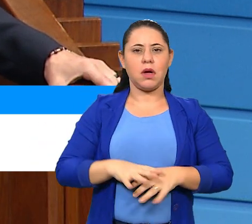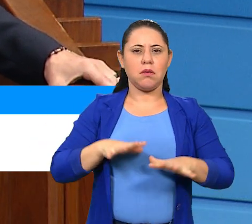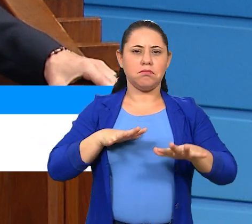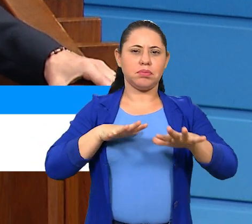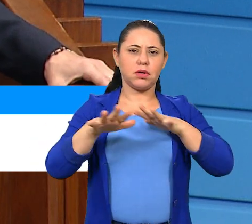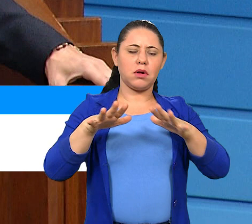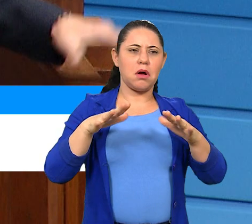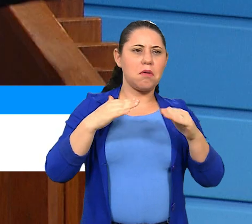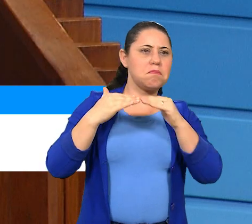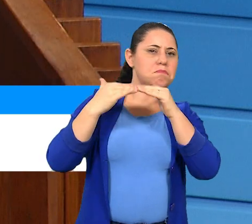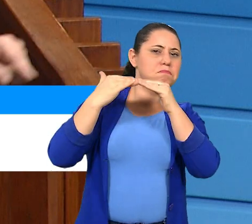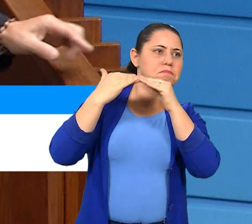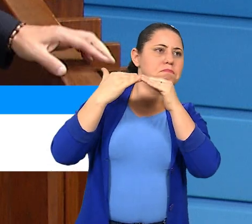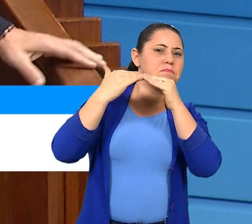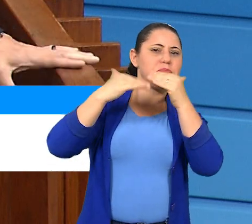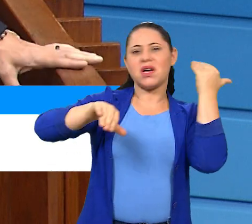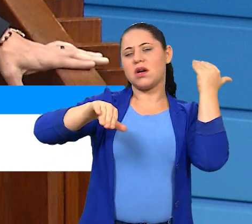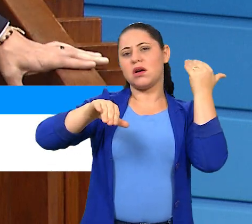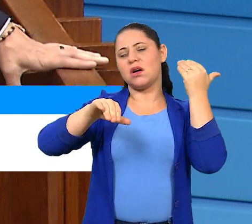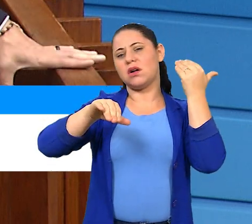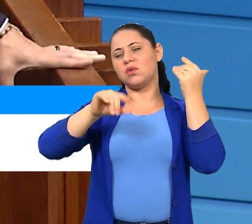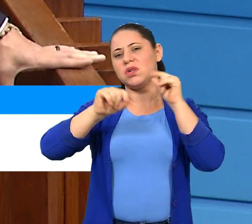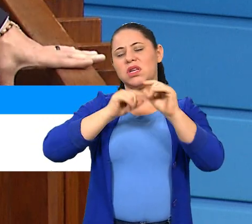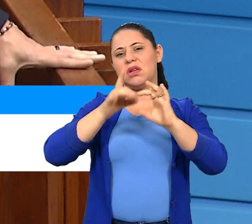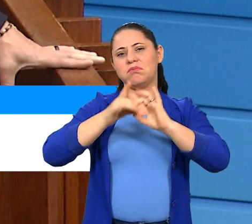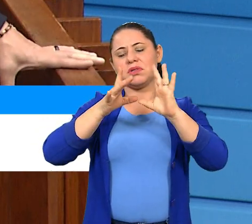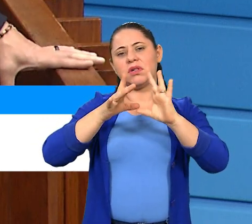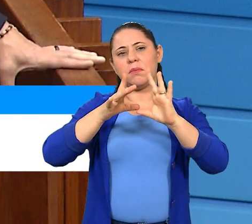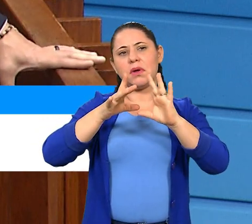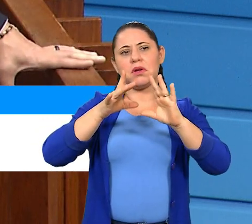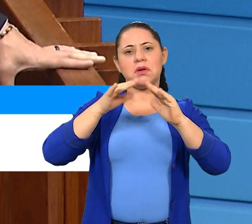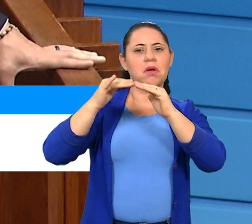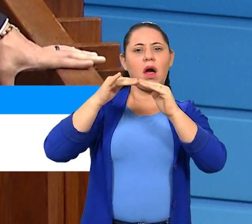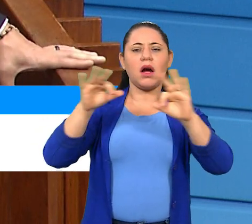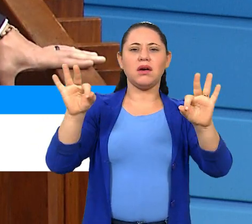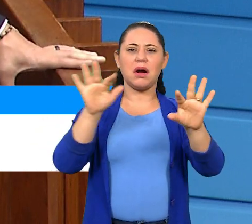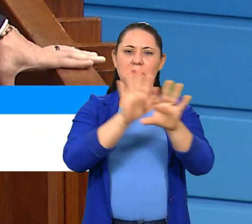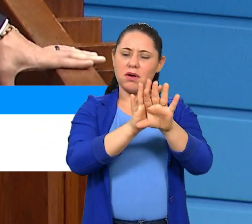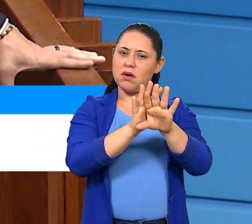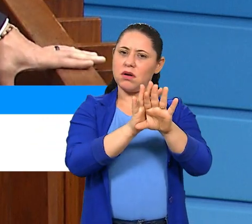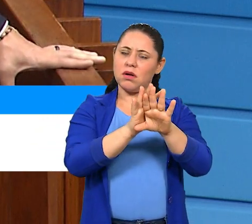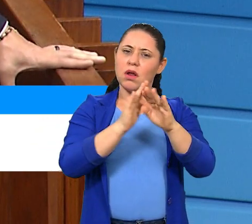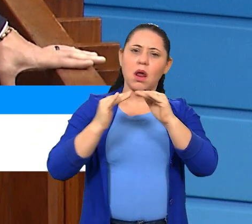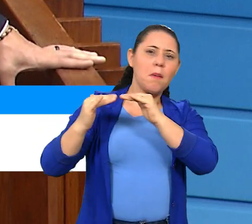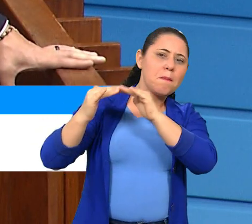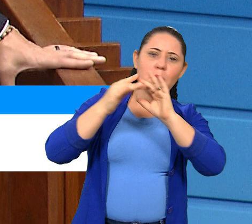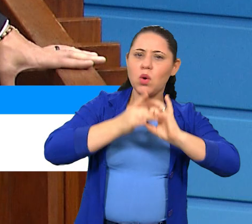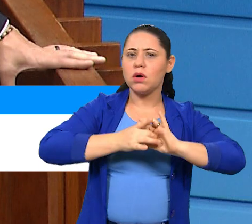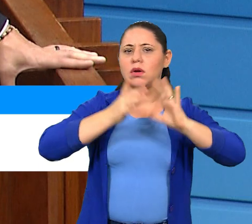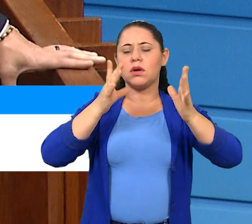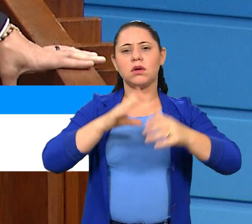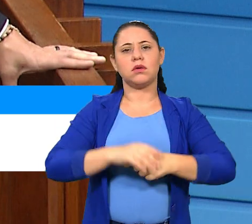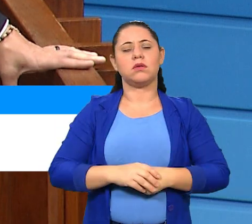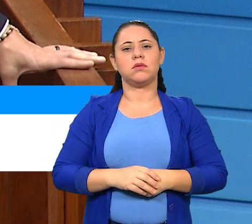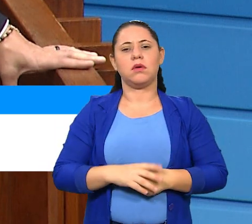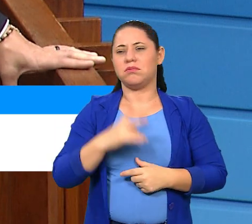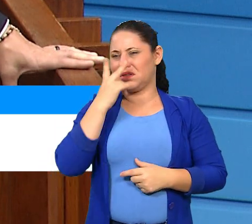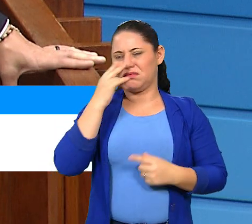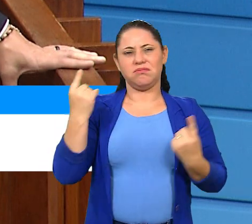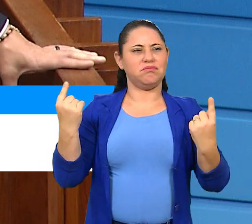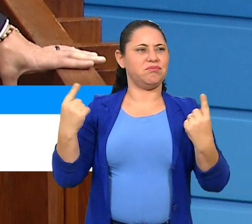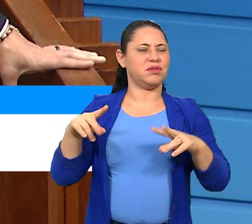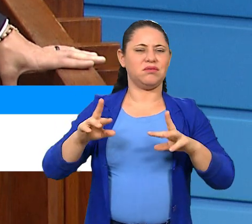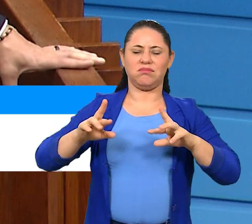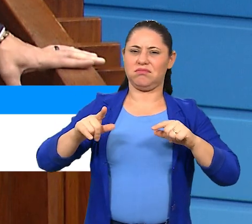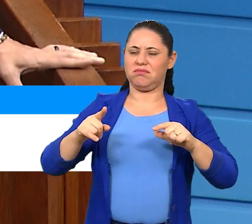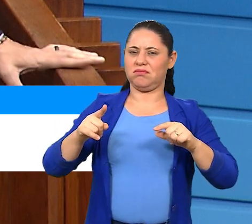não permite manifestação antidemocrática que Visa acabar com a democracia